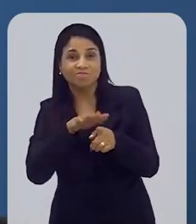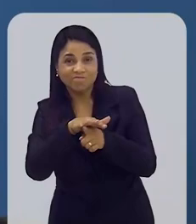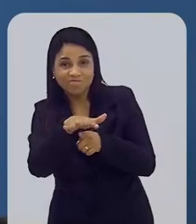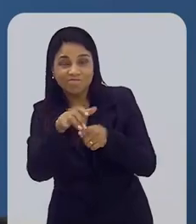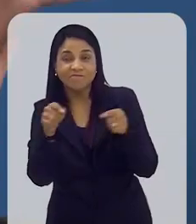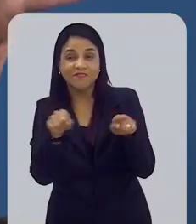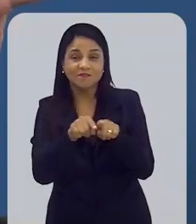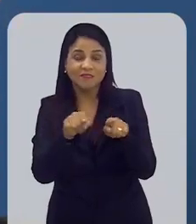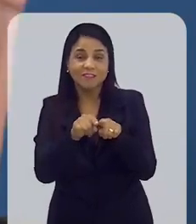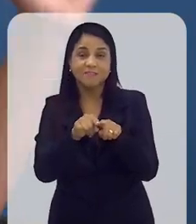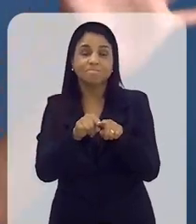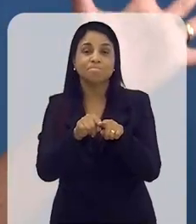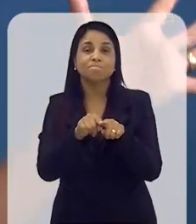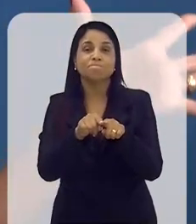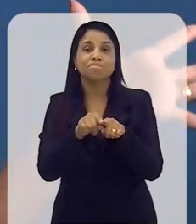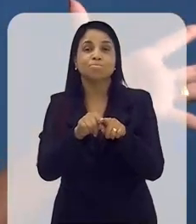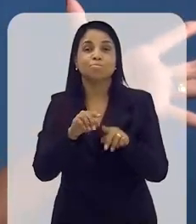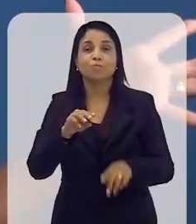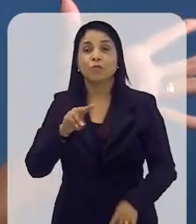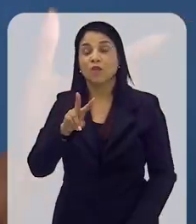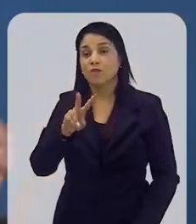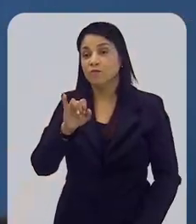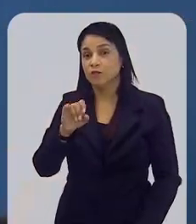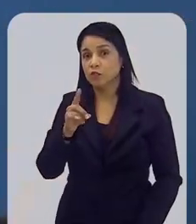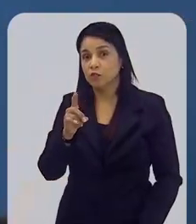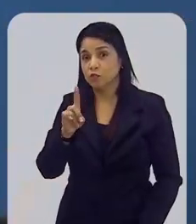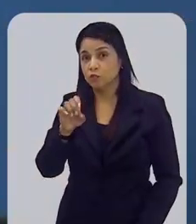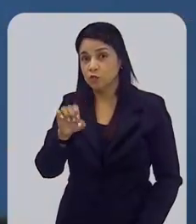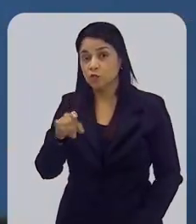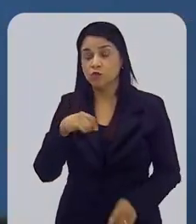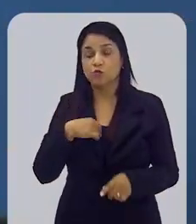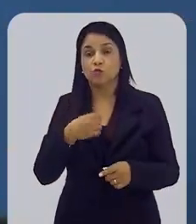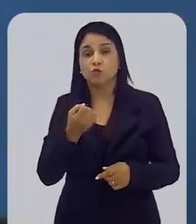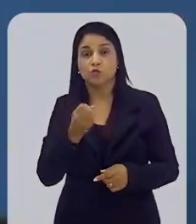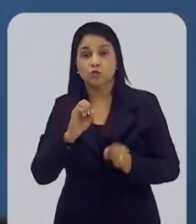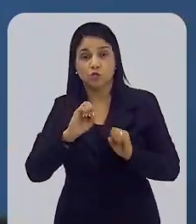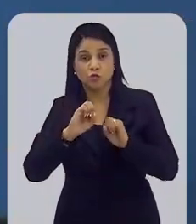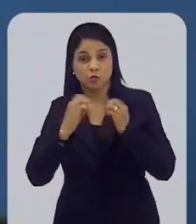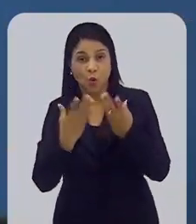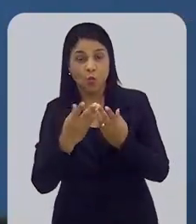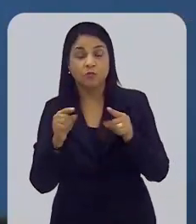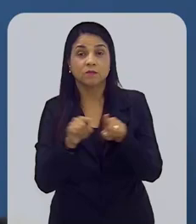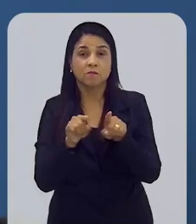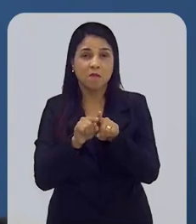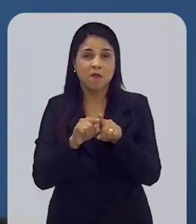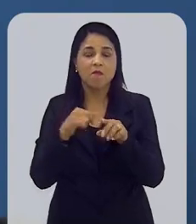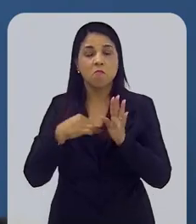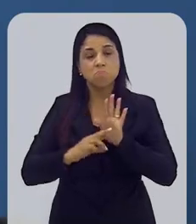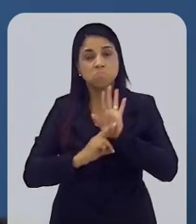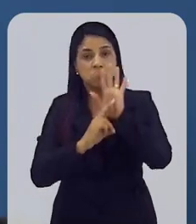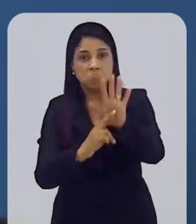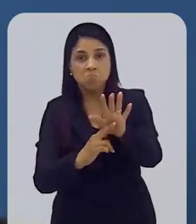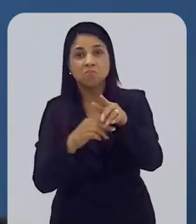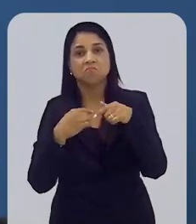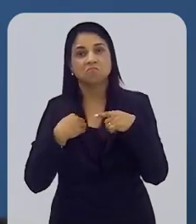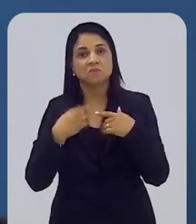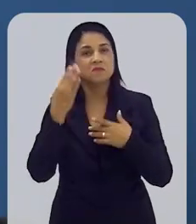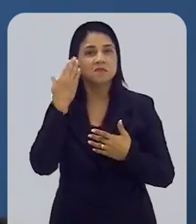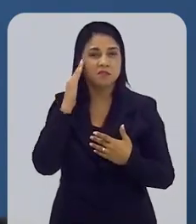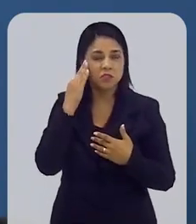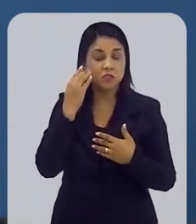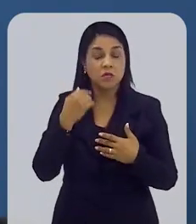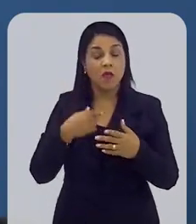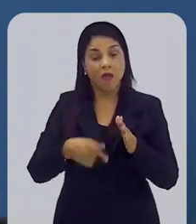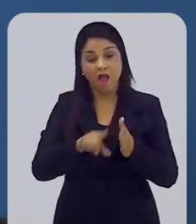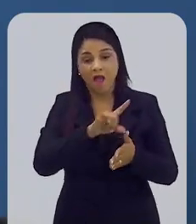no video show era full entretenimento, que foi onde realmente eu assumi meu cabelo e é onde eu passei a entender que eu era uma representatividade. Porque até então